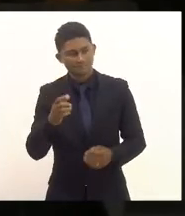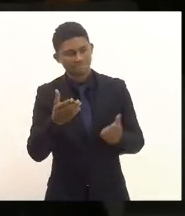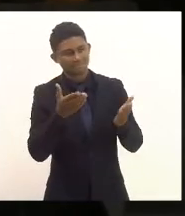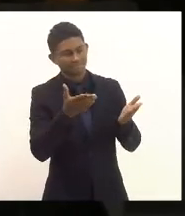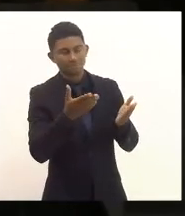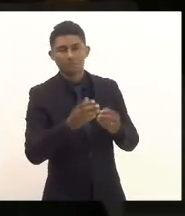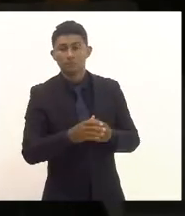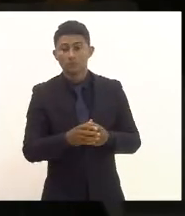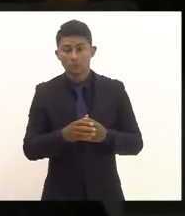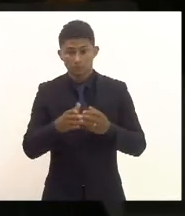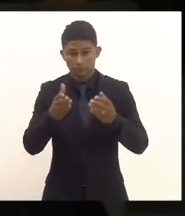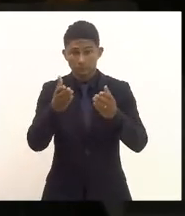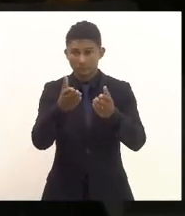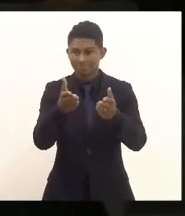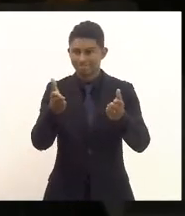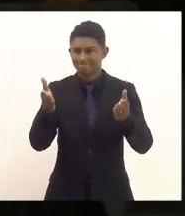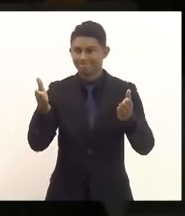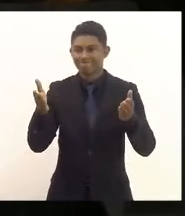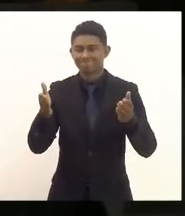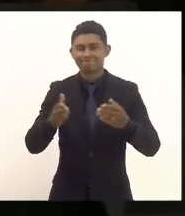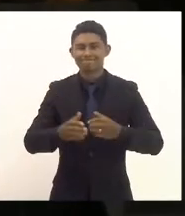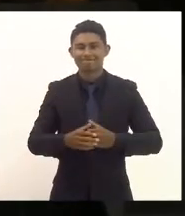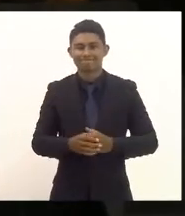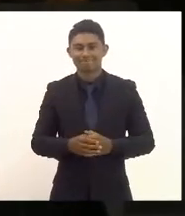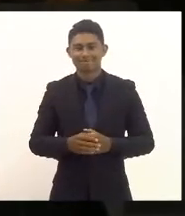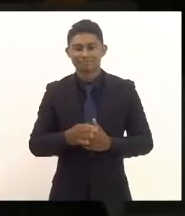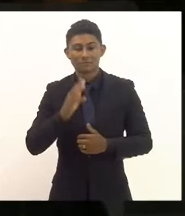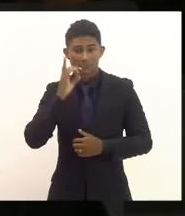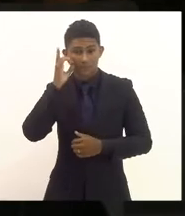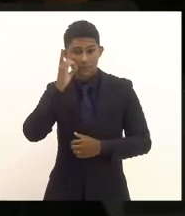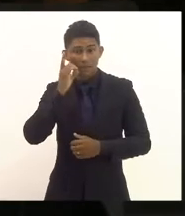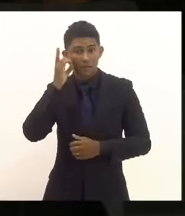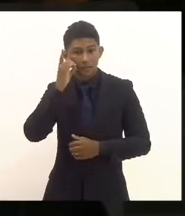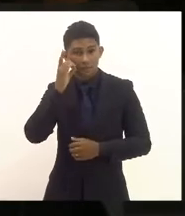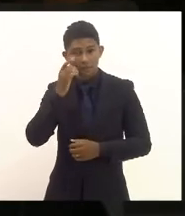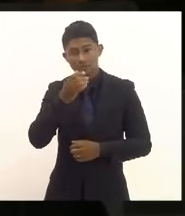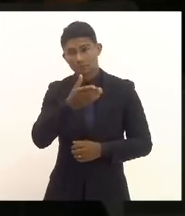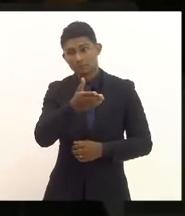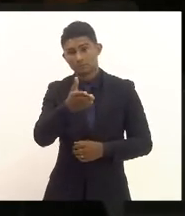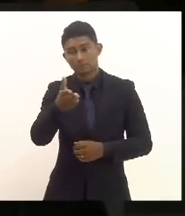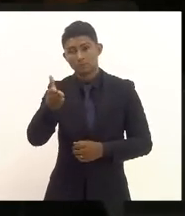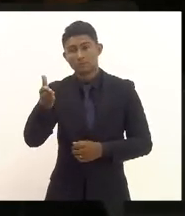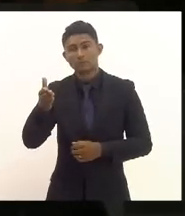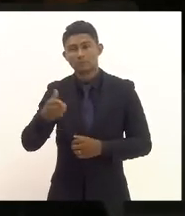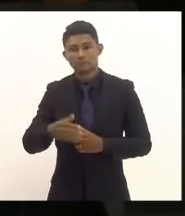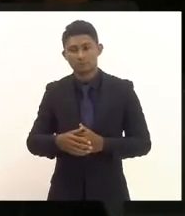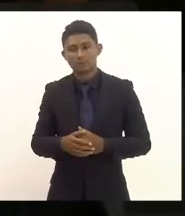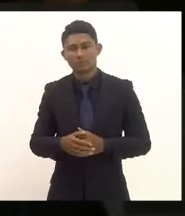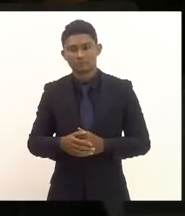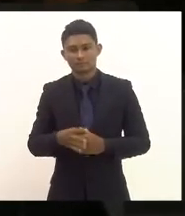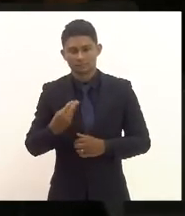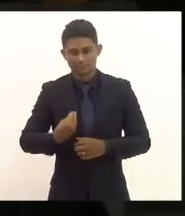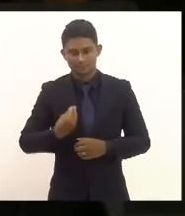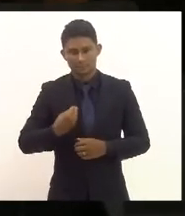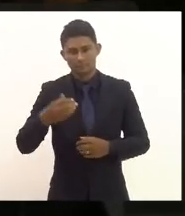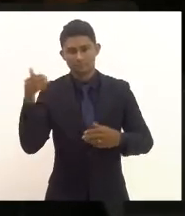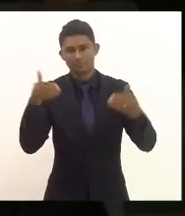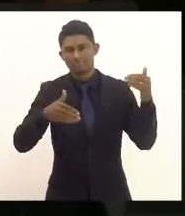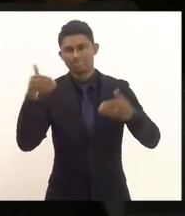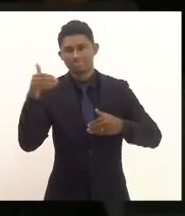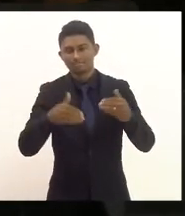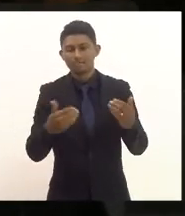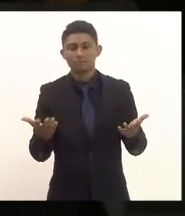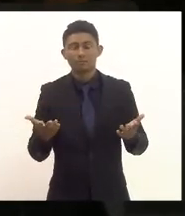senhoras e senhores deputados presentes em plenário